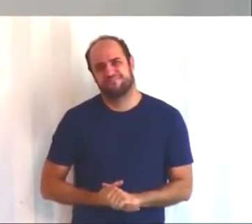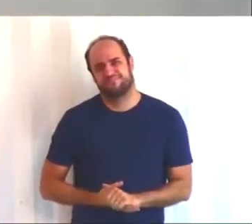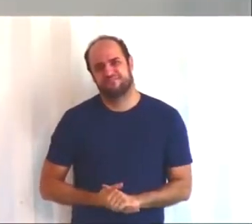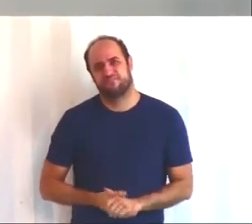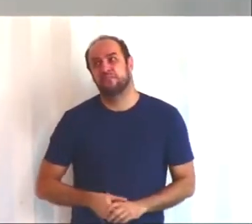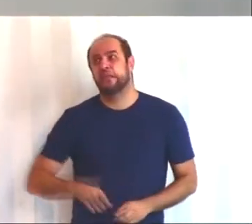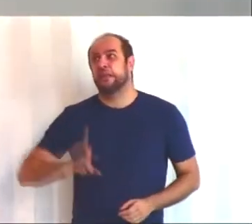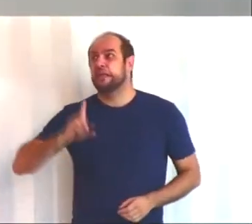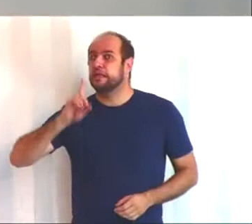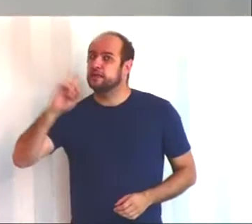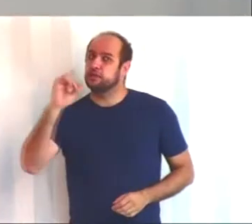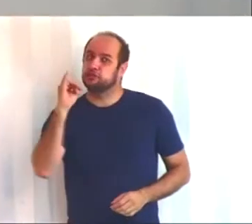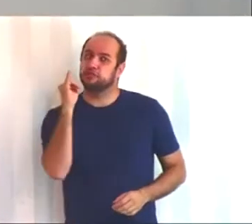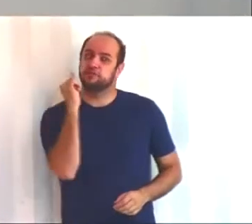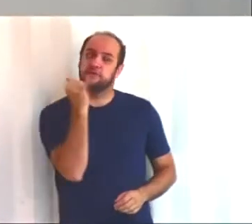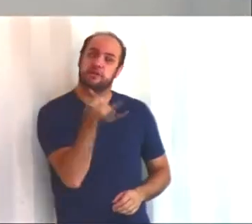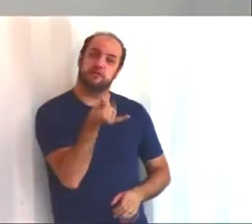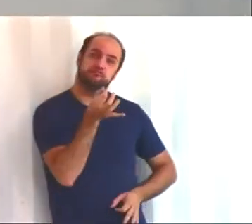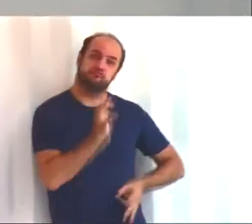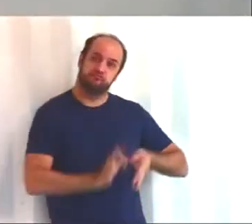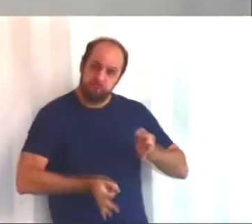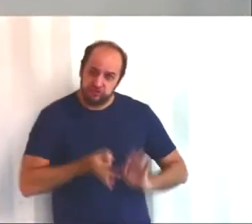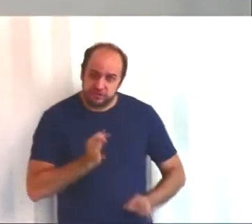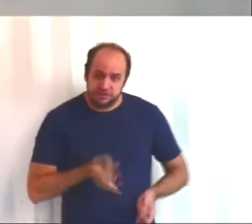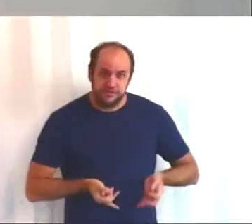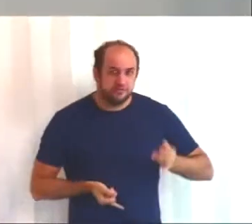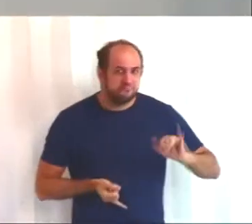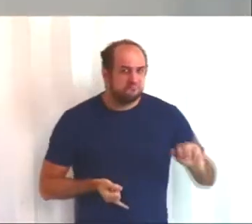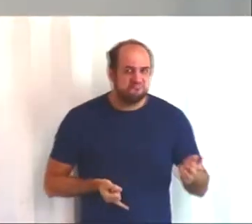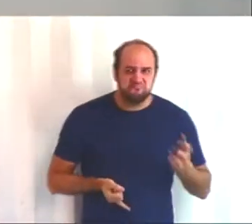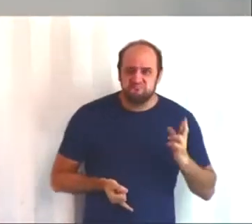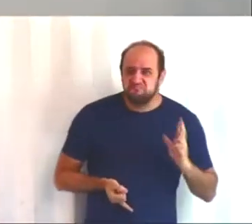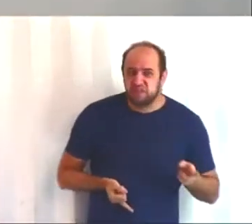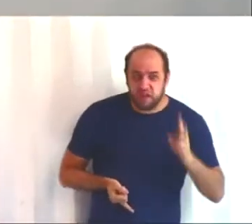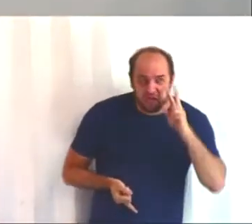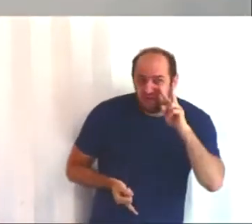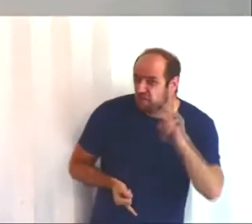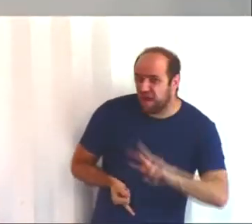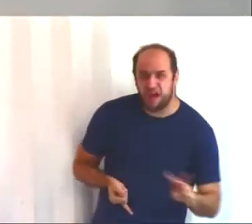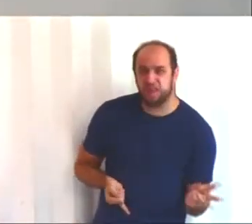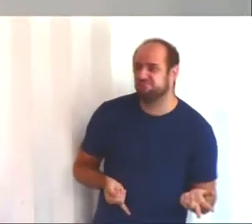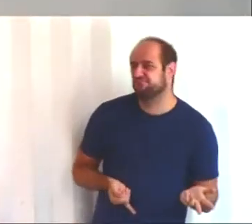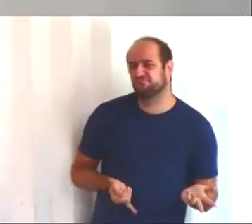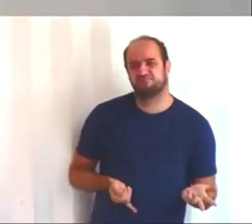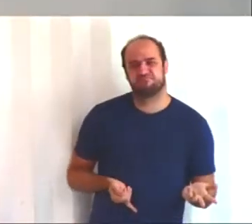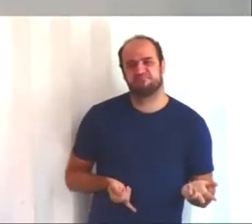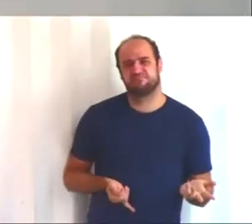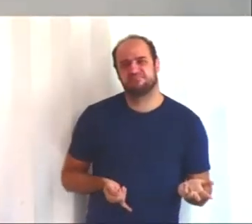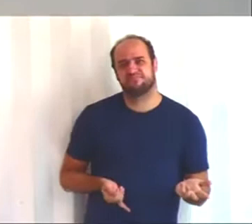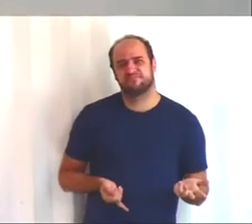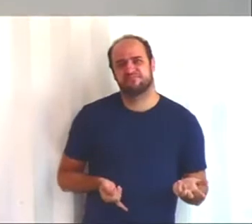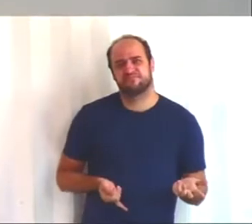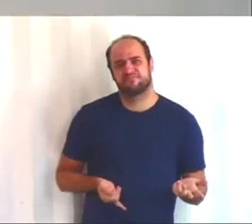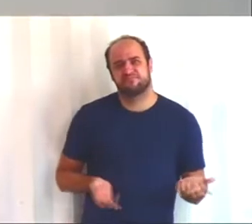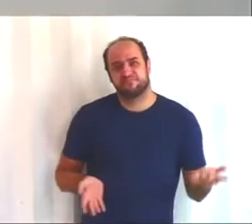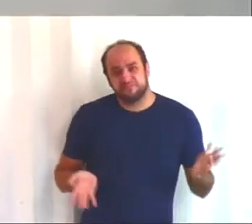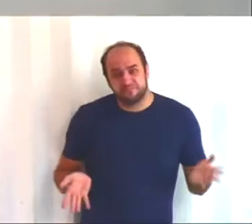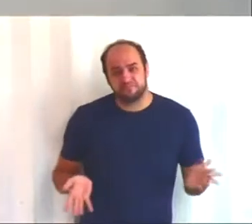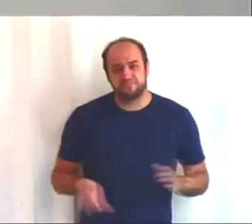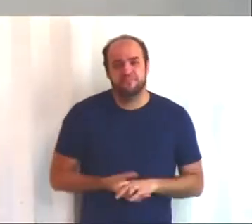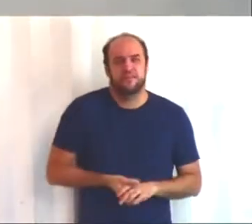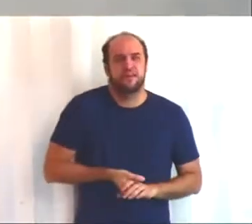um juízo que ele não conseguia ver. E Deus explica esse juízo no versículo 15, né? Então,